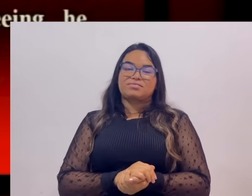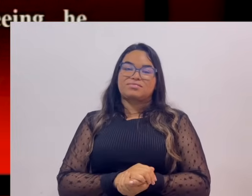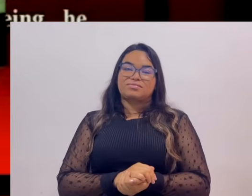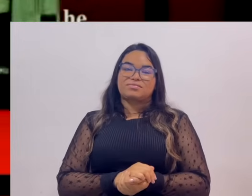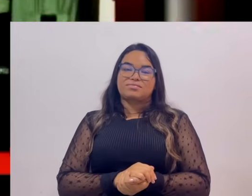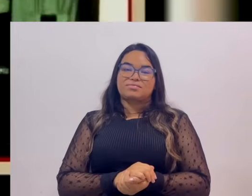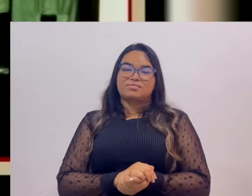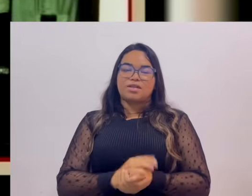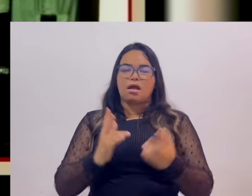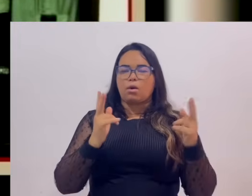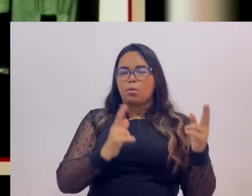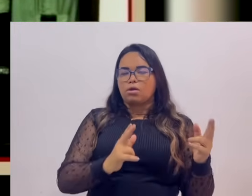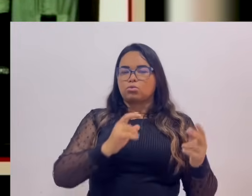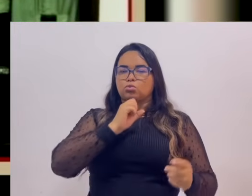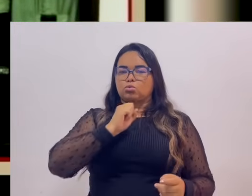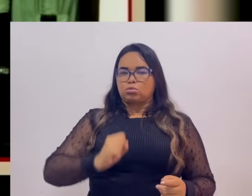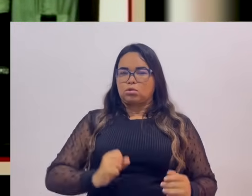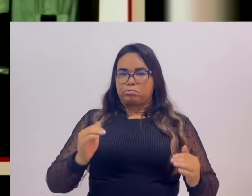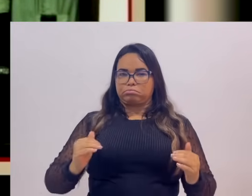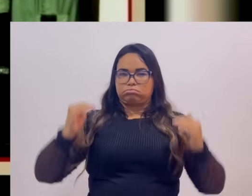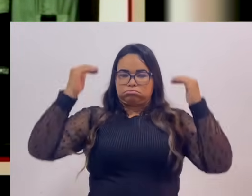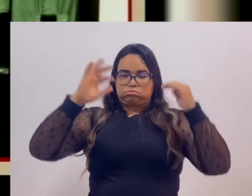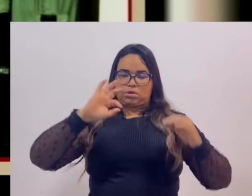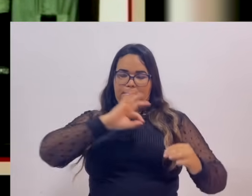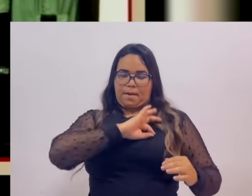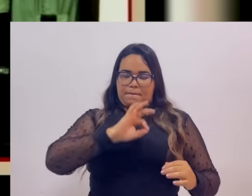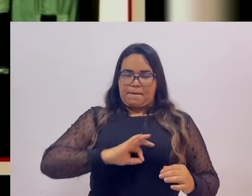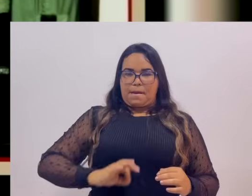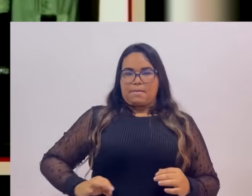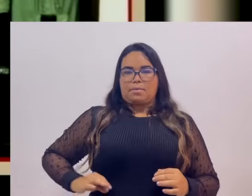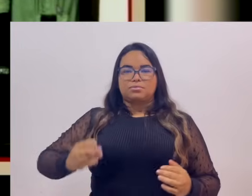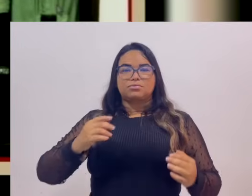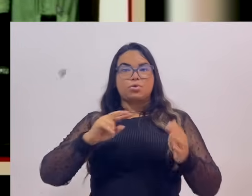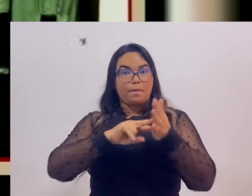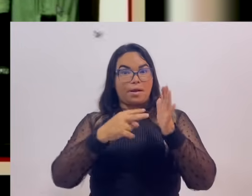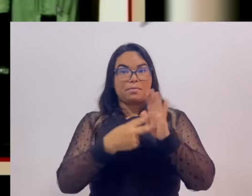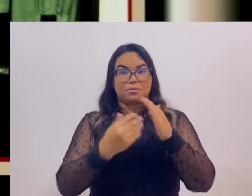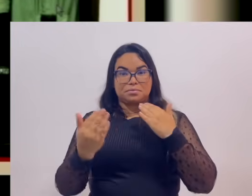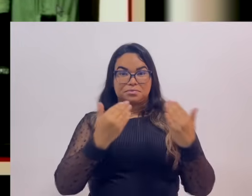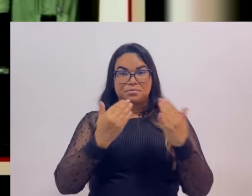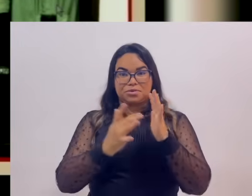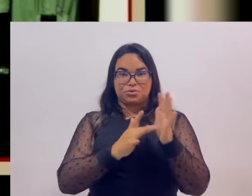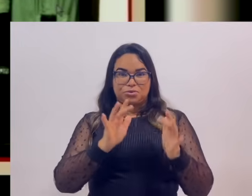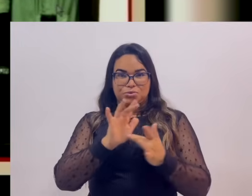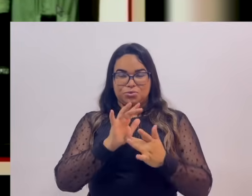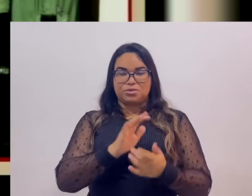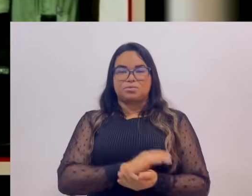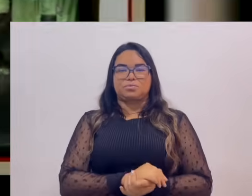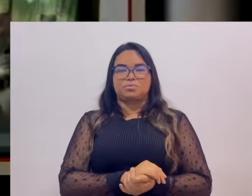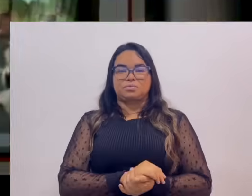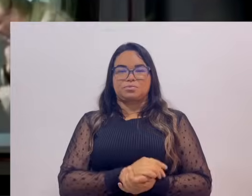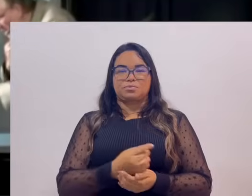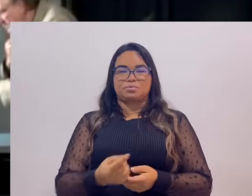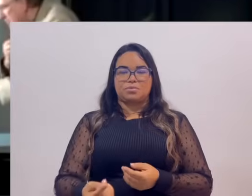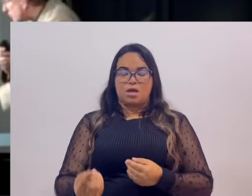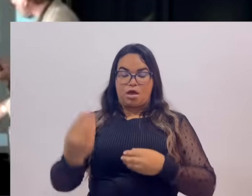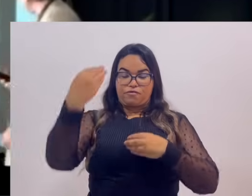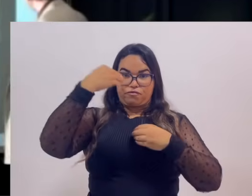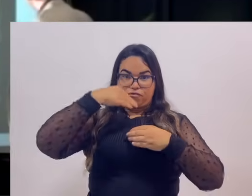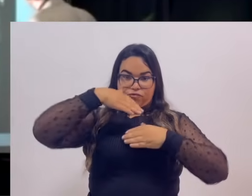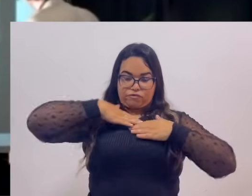salvar perfeitamente aqueles que se aproximam dele e de Deus tudo que o sumo sacerdote usava todas as suas roupas